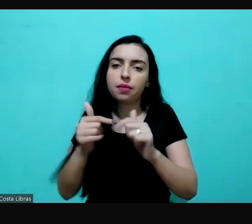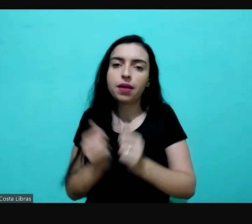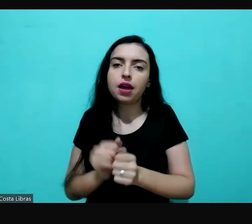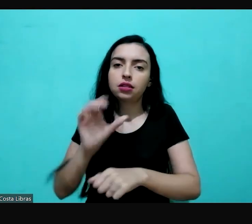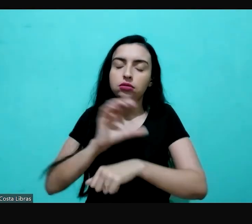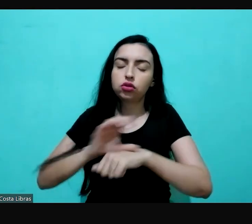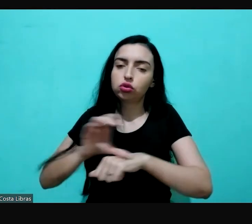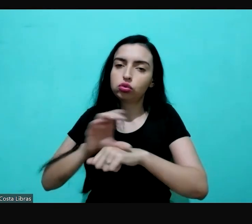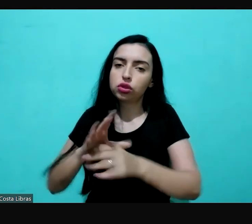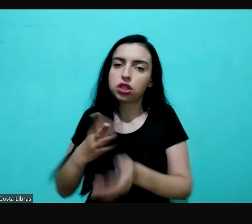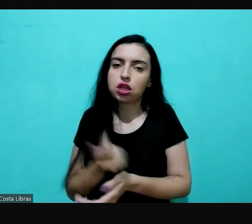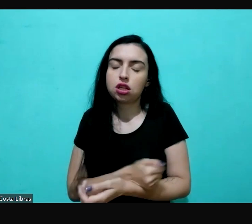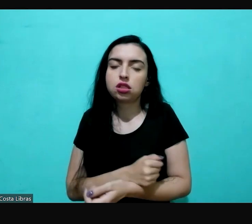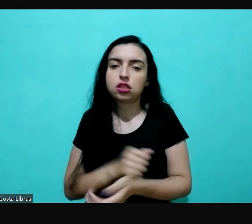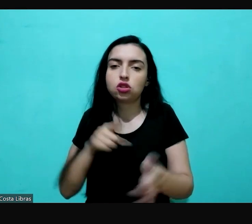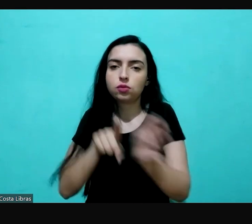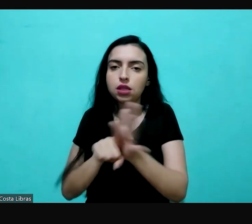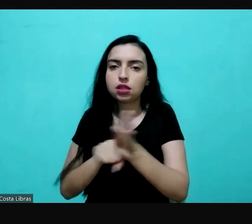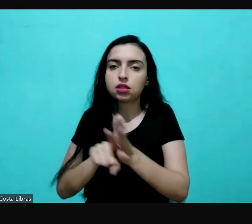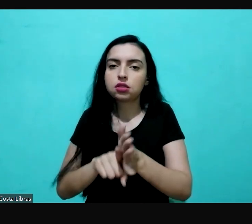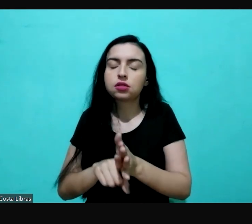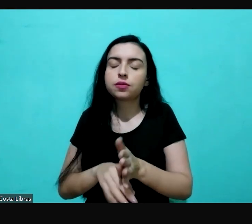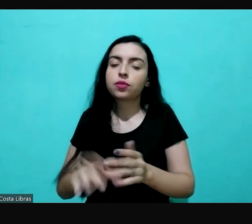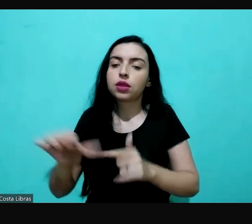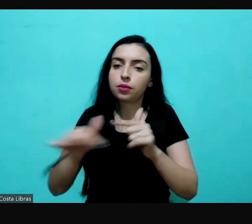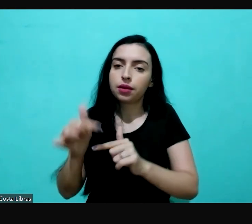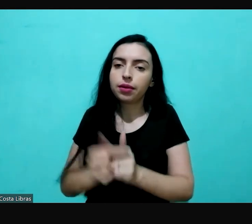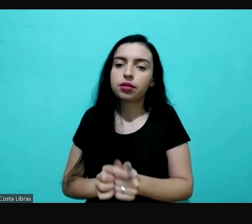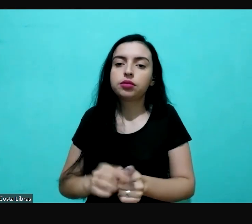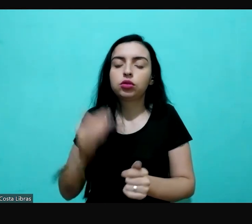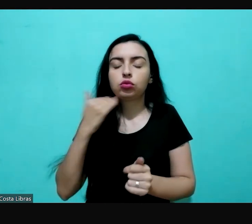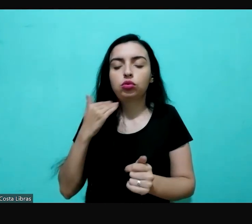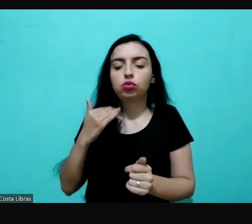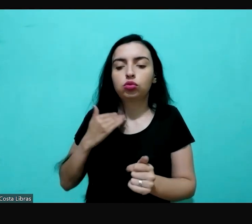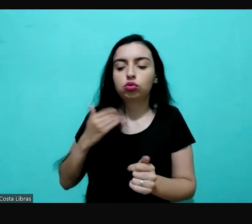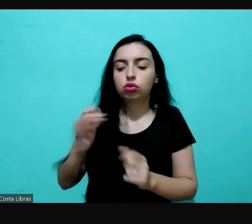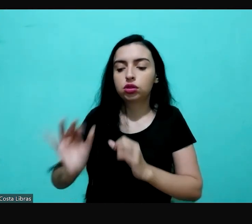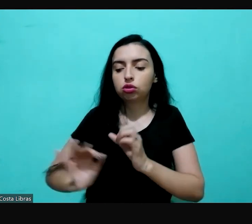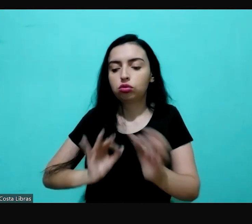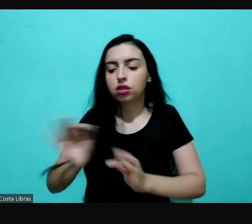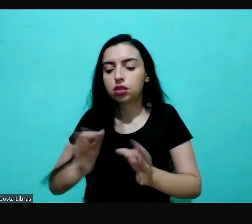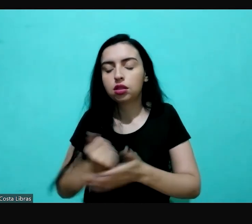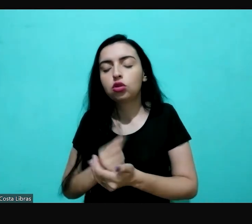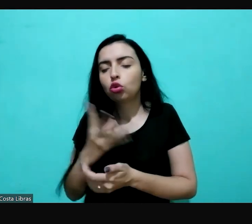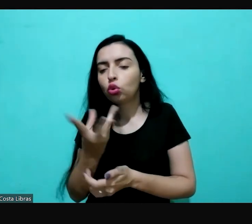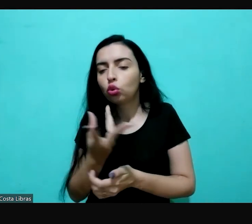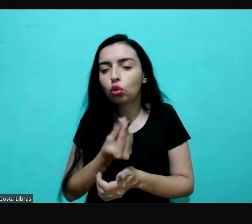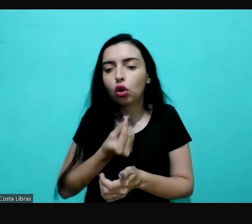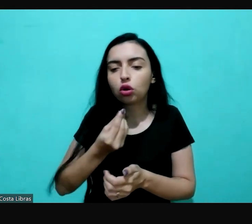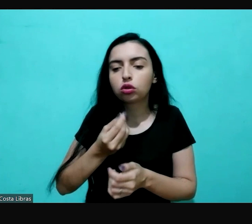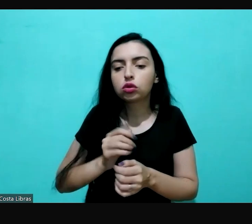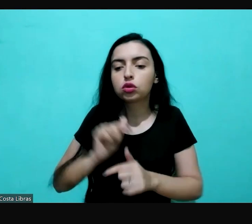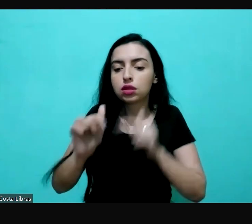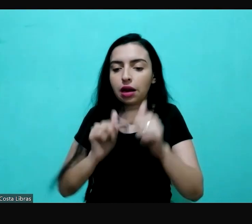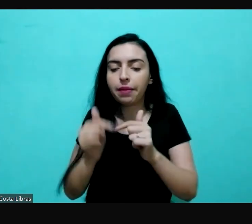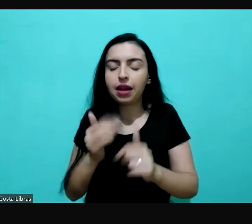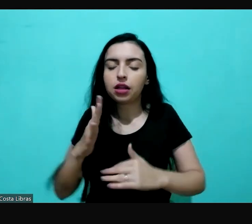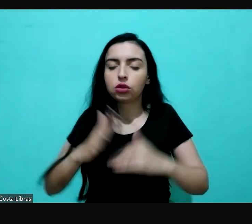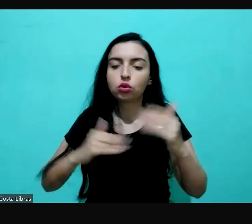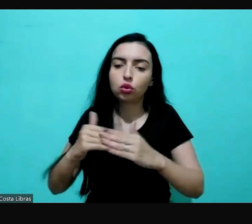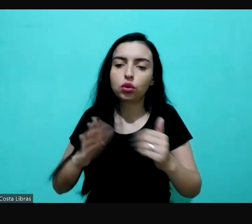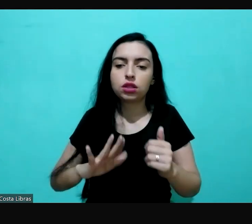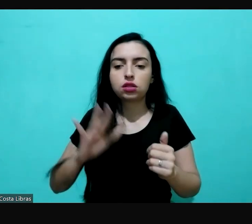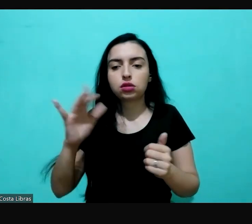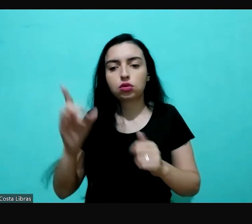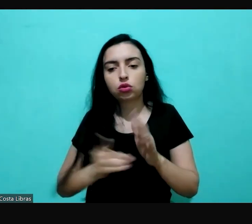o nosso trabalho de pesquisa e o nosso trabalho como profissionais do direito, porque aqui todos são profissionais do direito, né, alguns já com